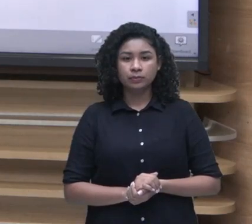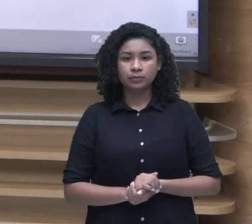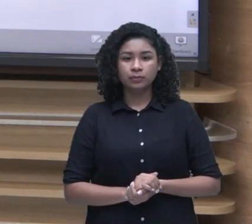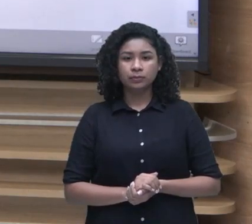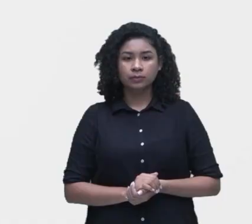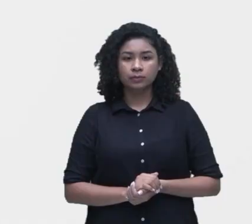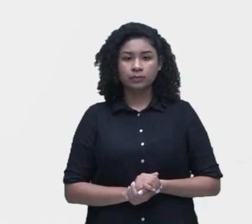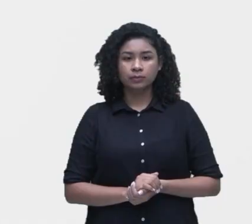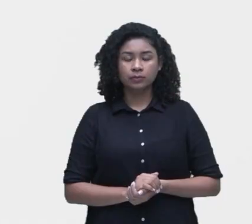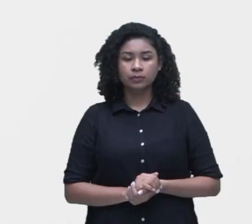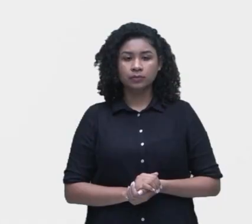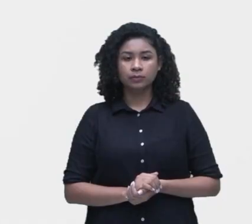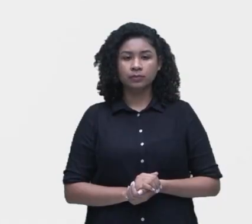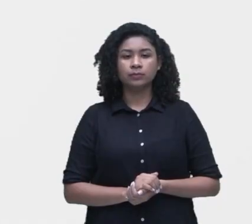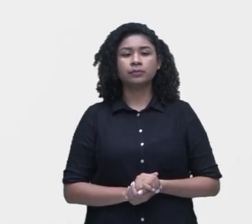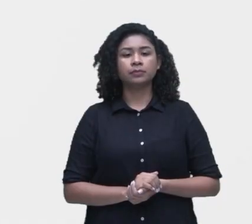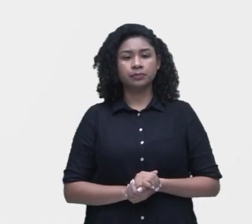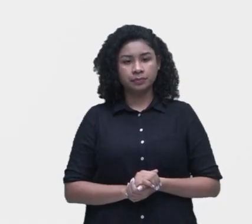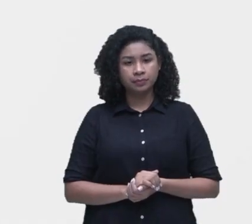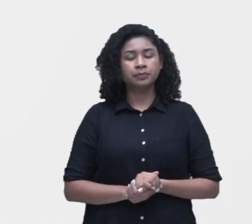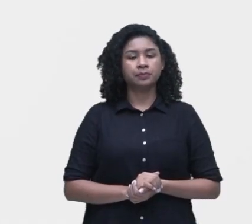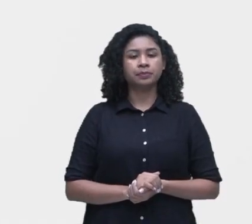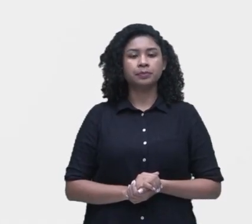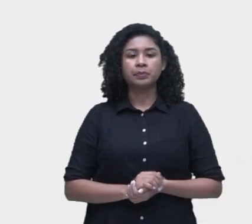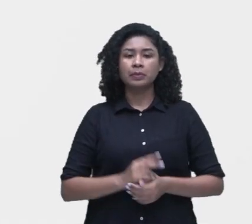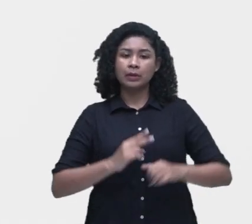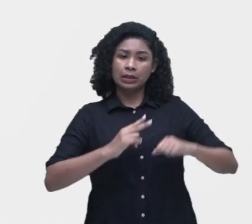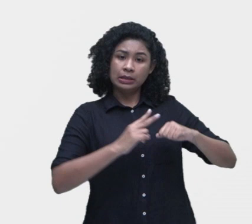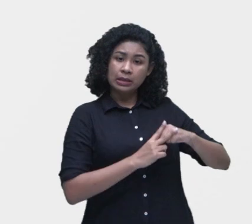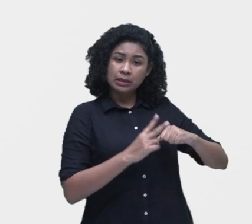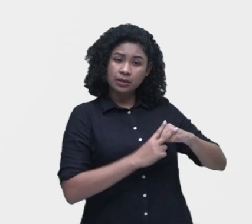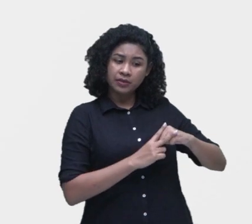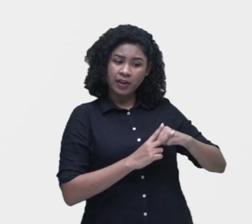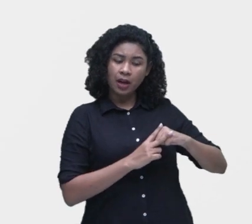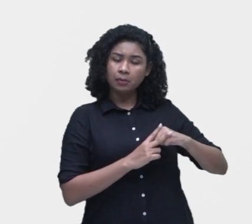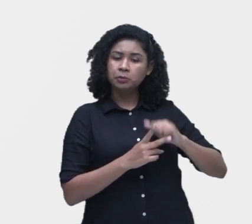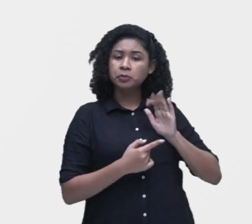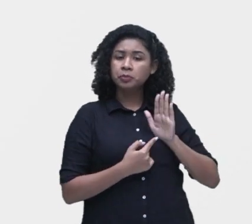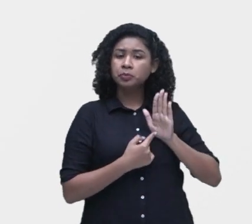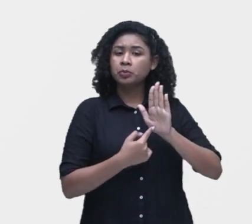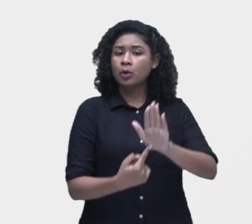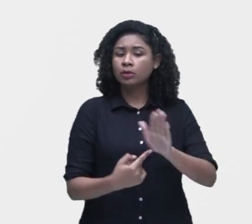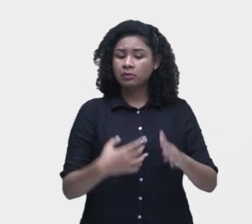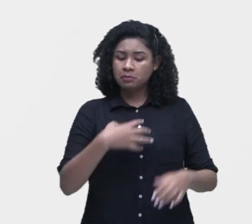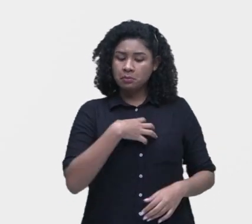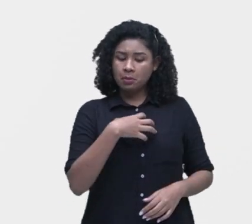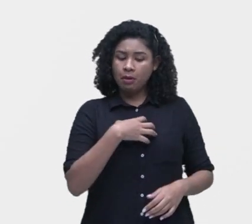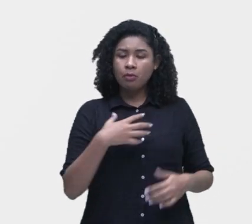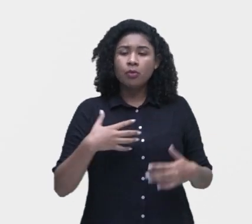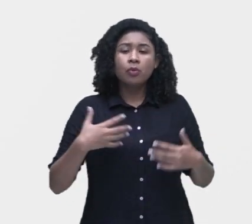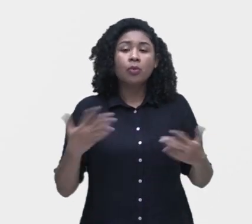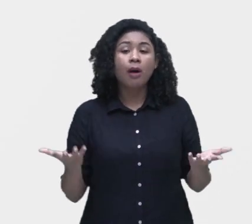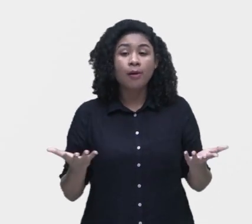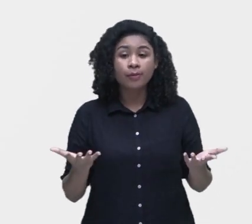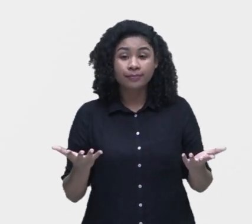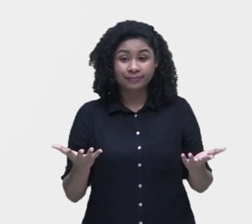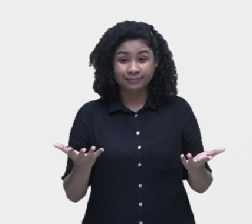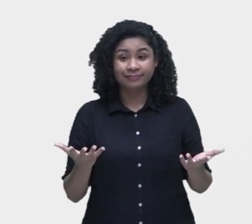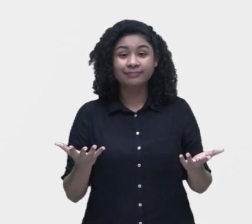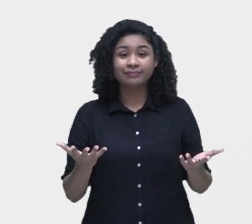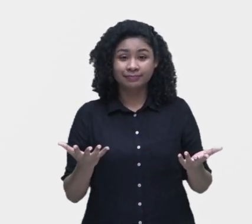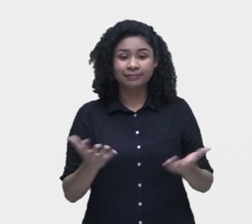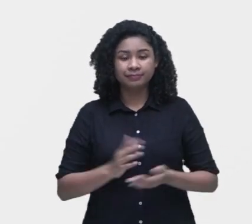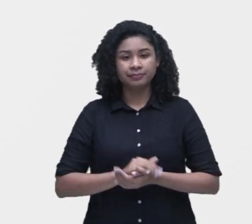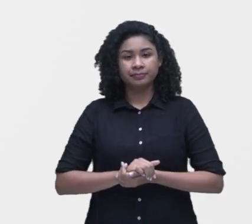Então, vamos lá. Esses verbos estão em qual modo? Pergunta para você, né?